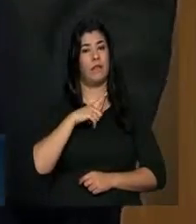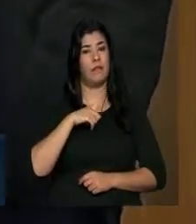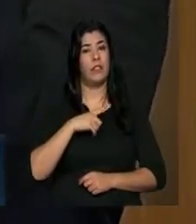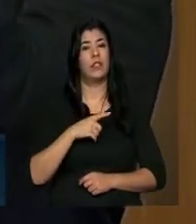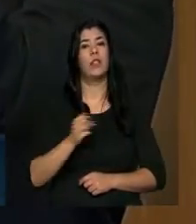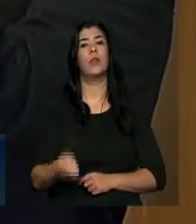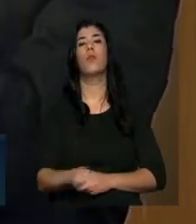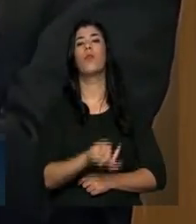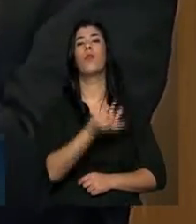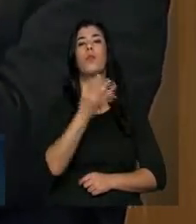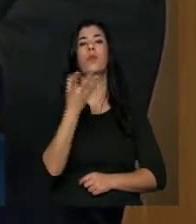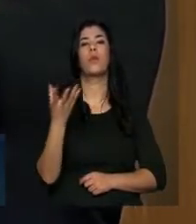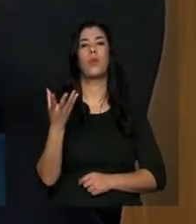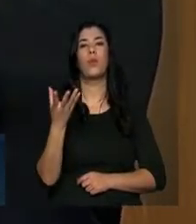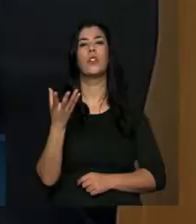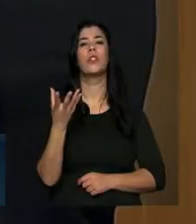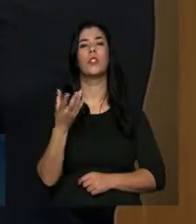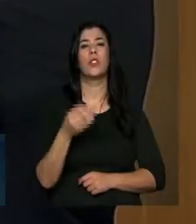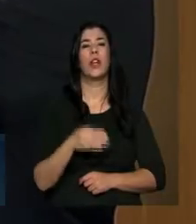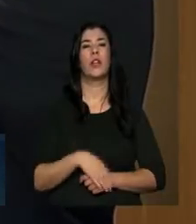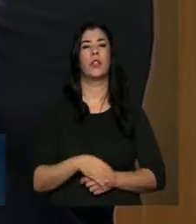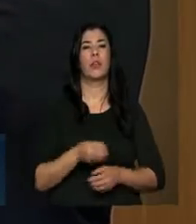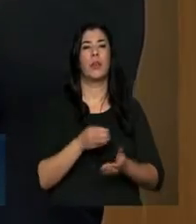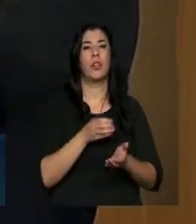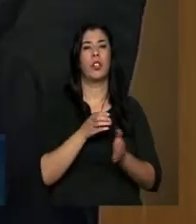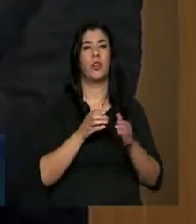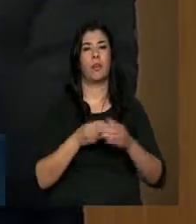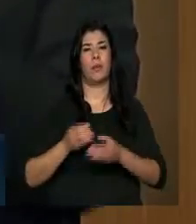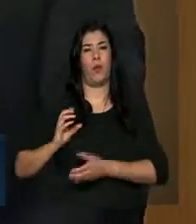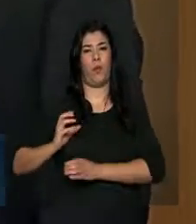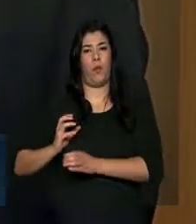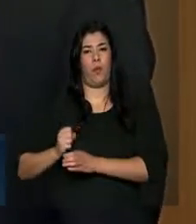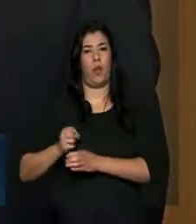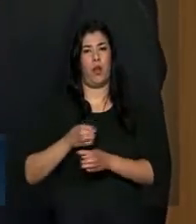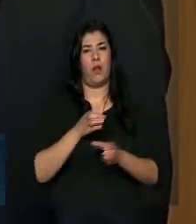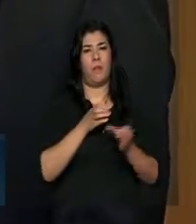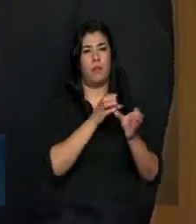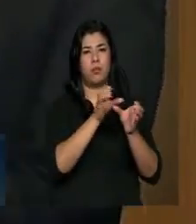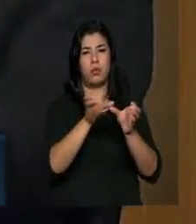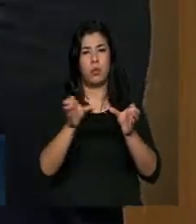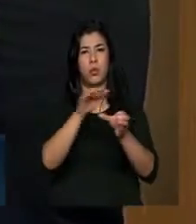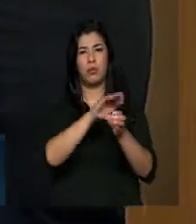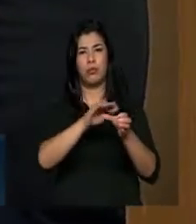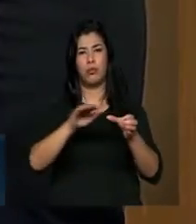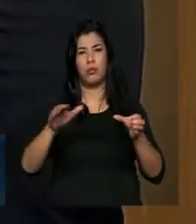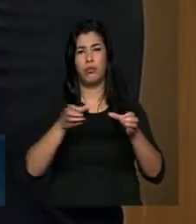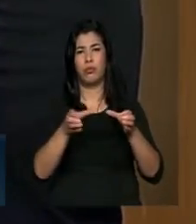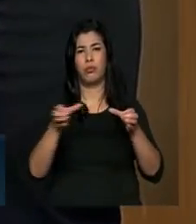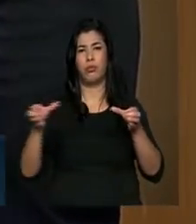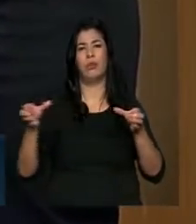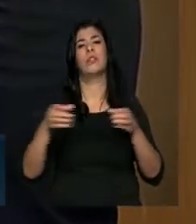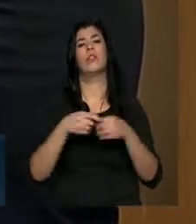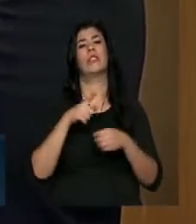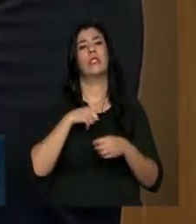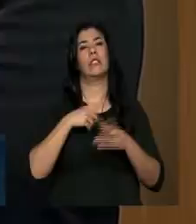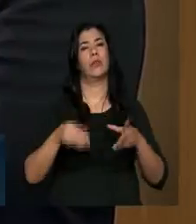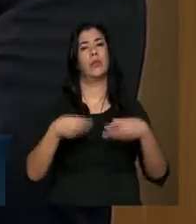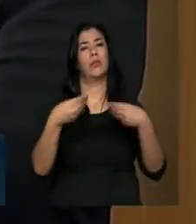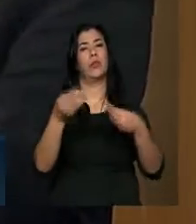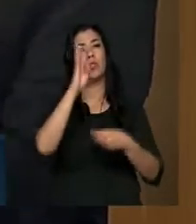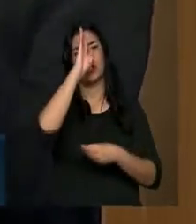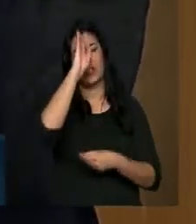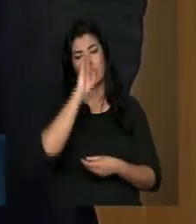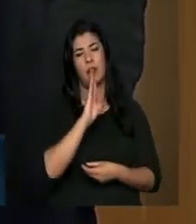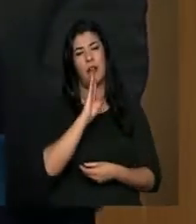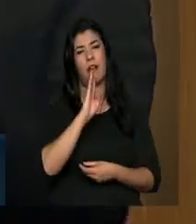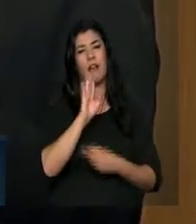leite humano, né, leite de banco de leite, para todos os seus prematuros. Então, o Distrito Federal é um modelo para o